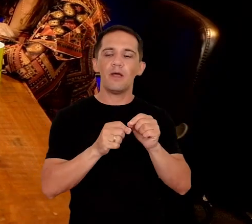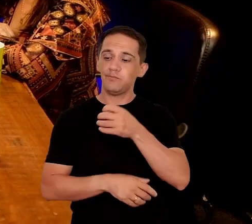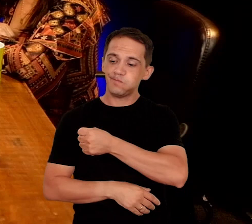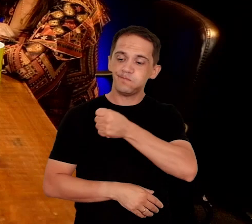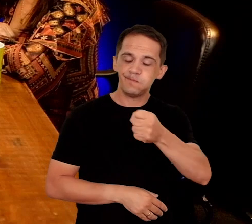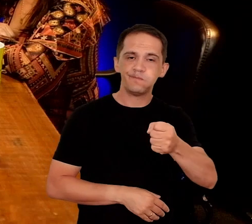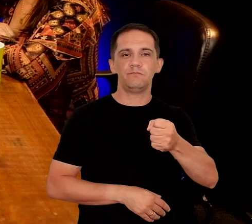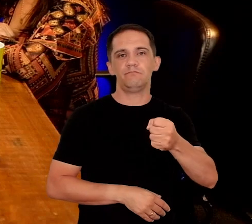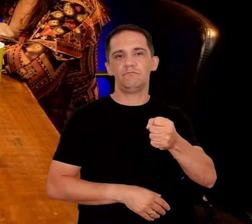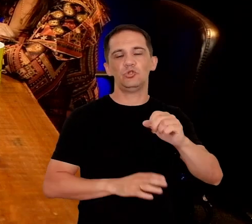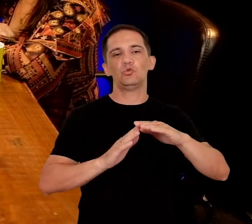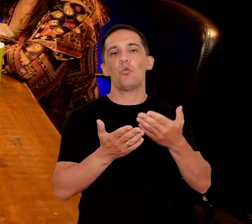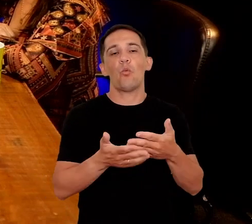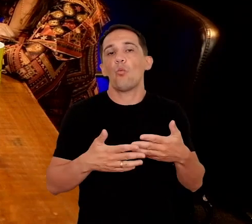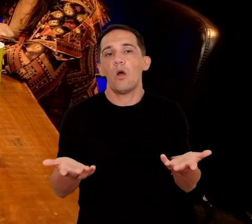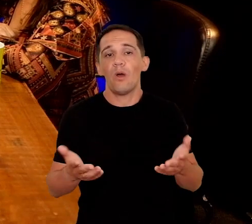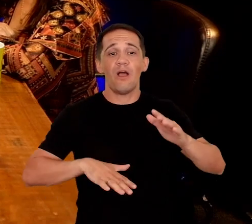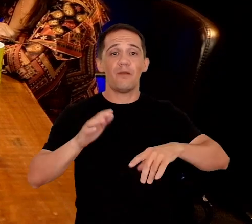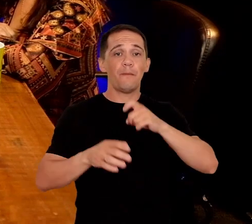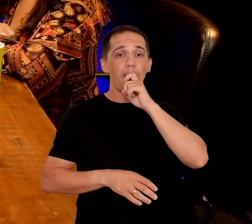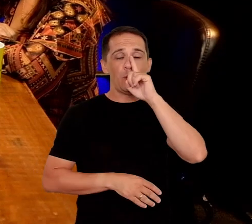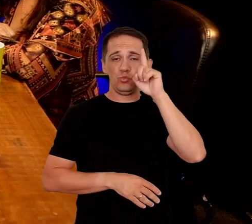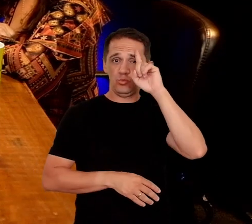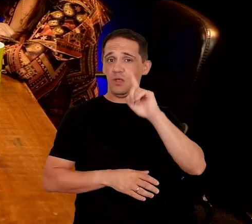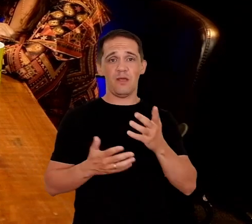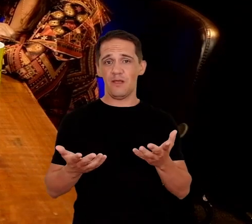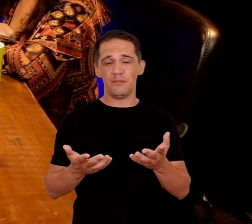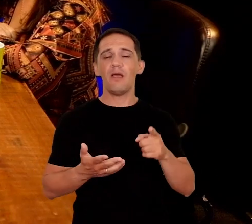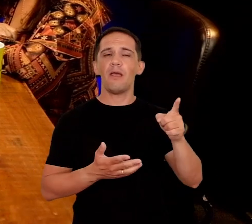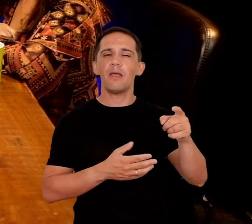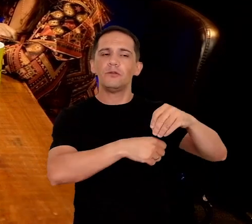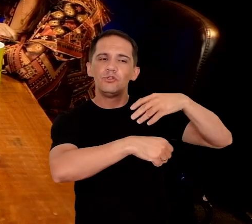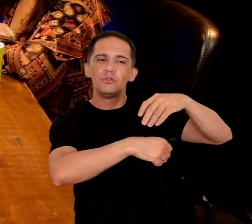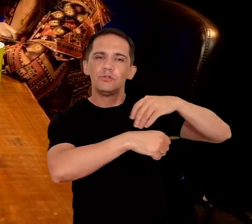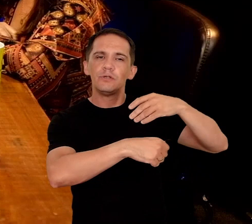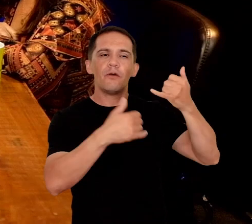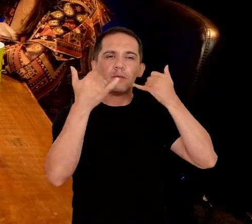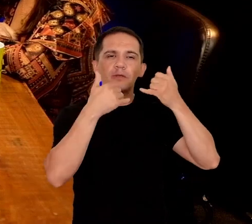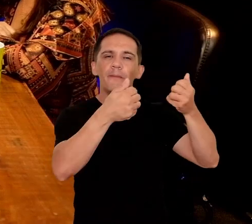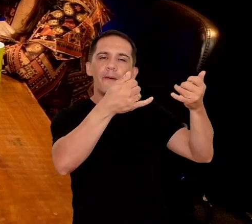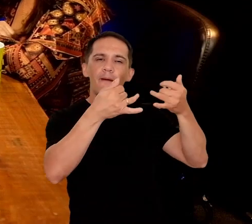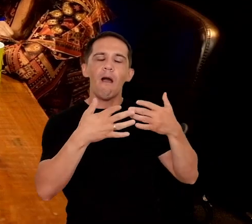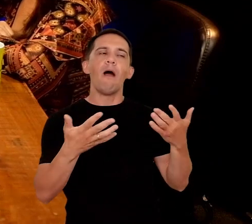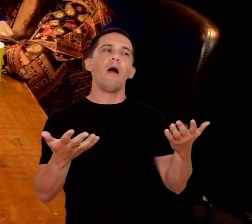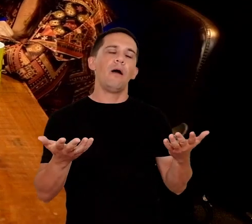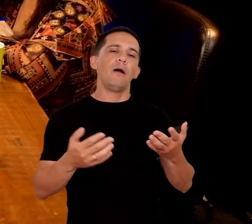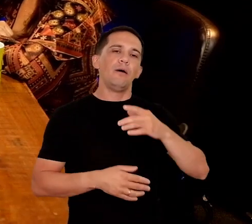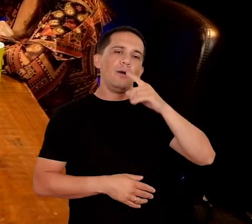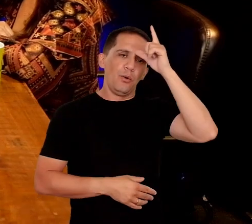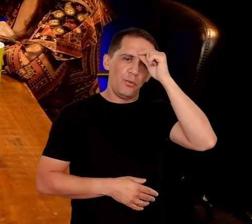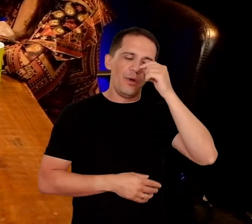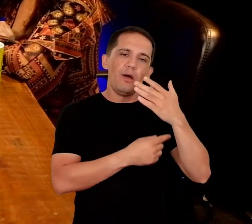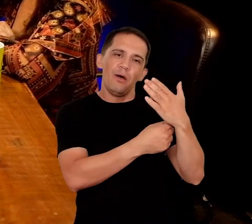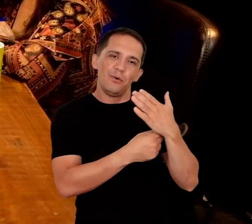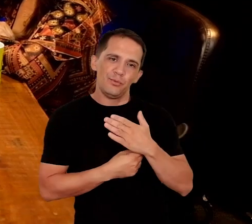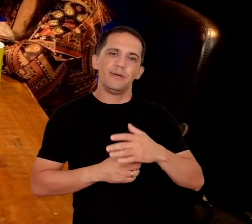escola, né? Isso. Às vezes o pai não sabe nem por onde começar, né? Então lá eles vão passar todas essas informações. Isso é importante, dicas, né? Porque às vezes acaba não levando porque